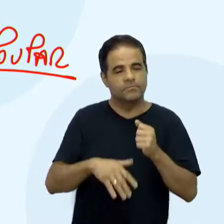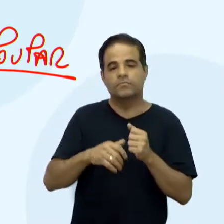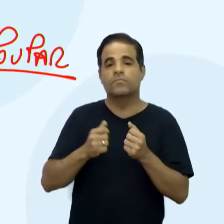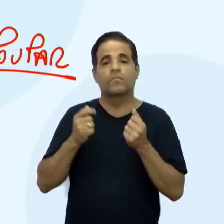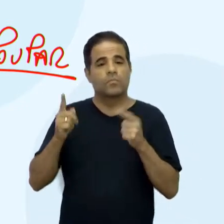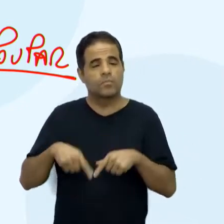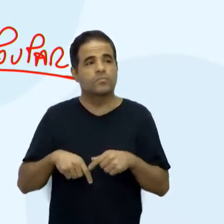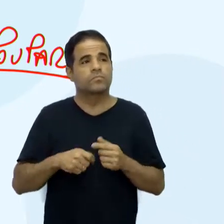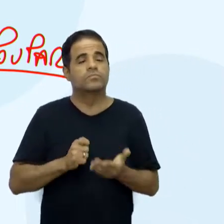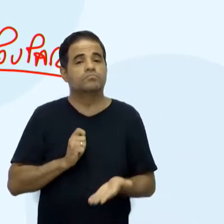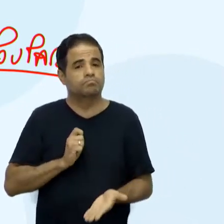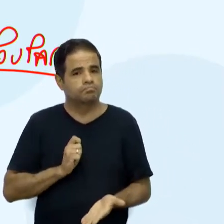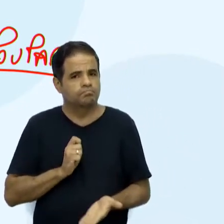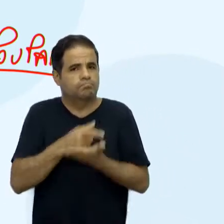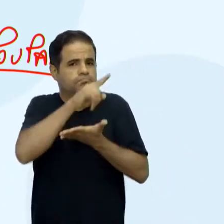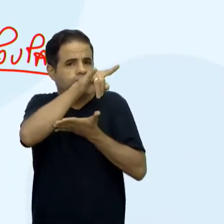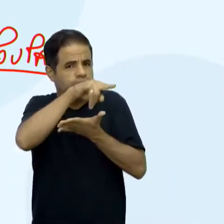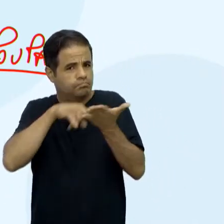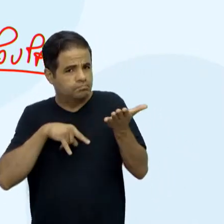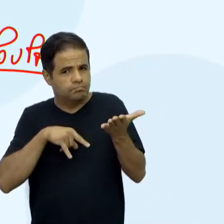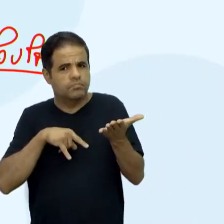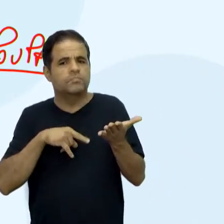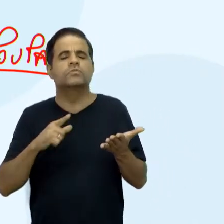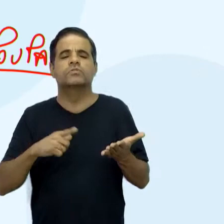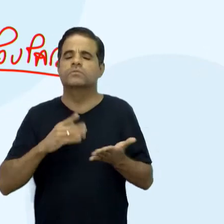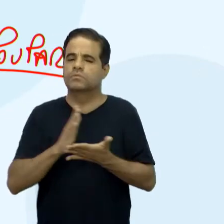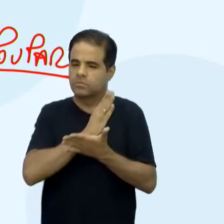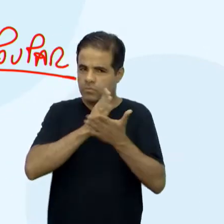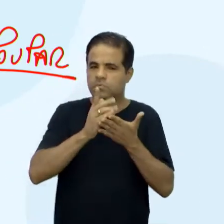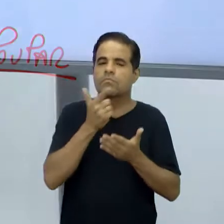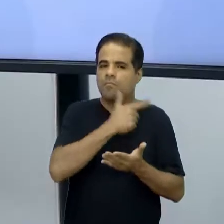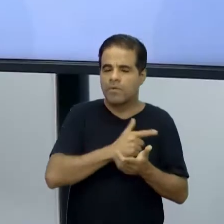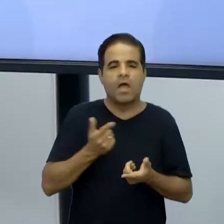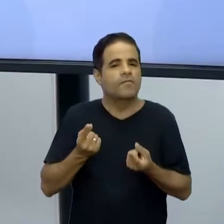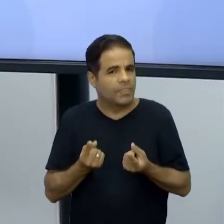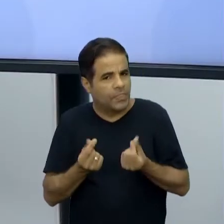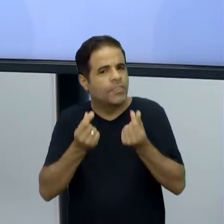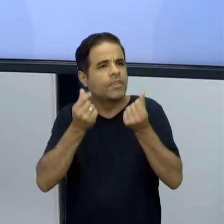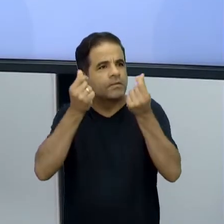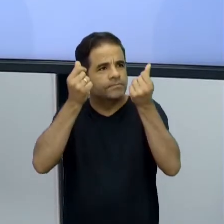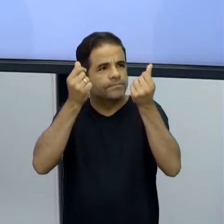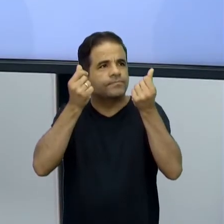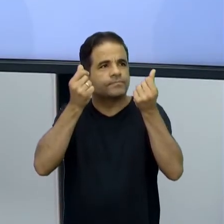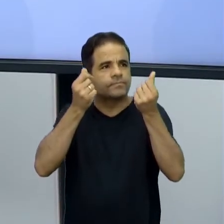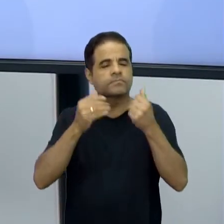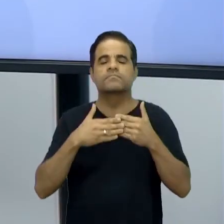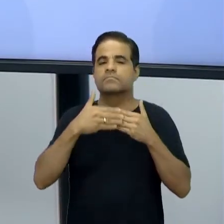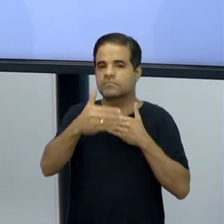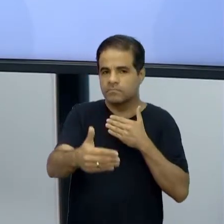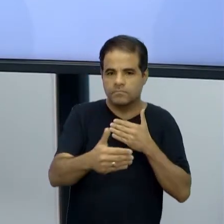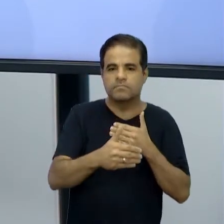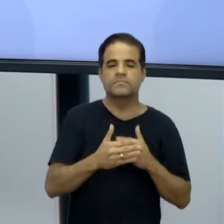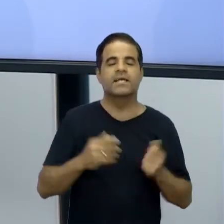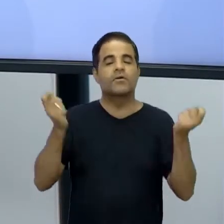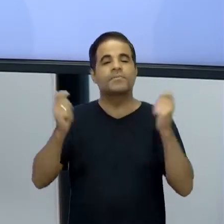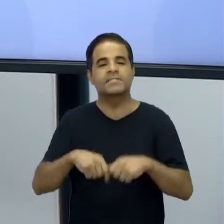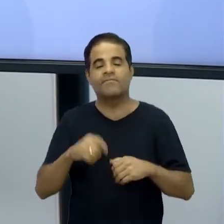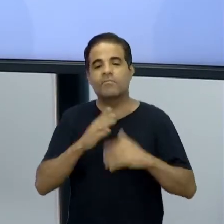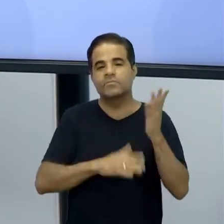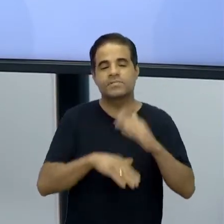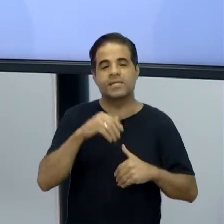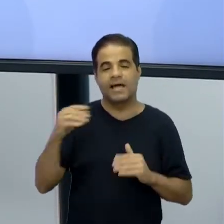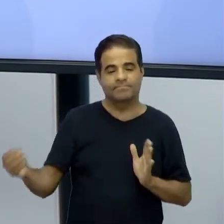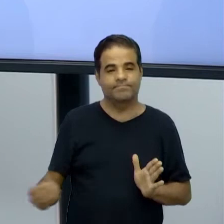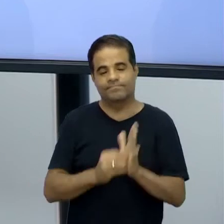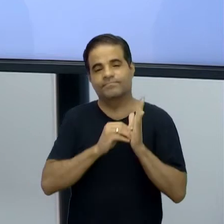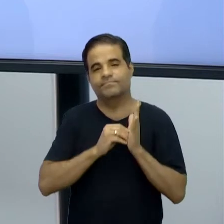e boletos a pagar. E também tinha alguns bônus, a gente ganhava dinheiro. E aí teve o Heitor e a Suelen, um ganhou uma partida, o outro